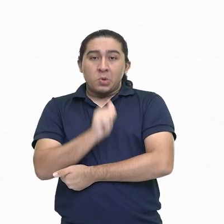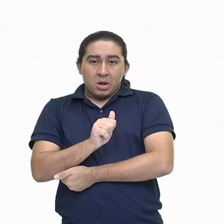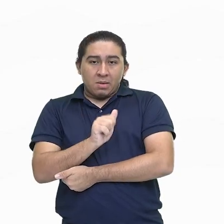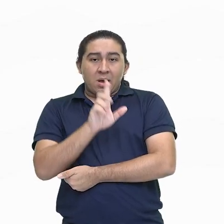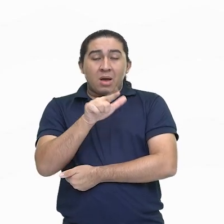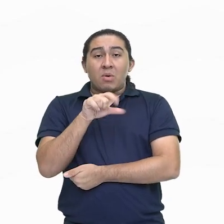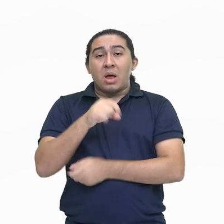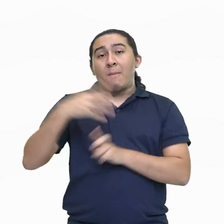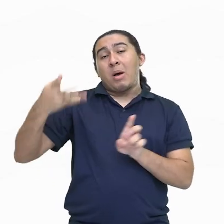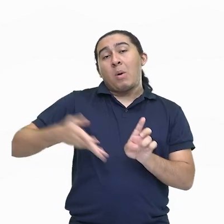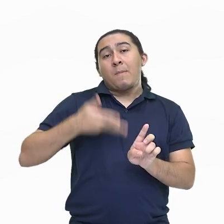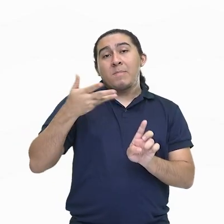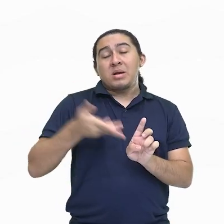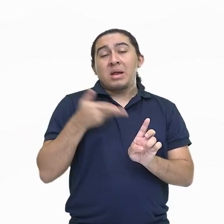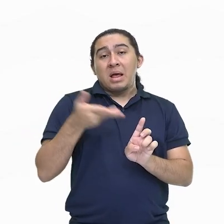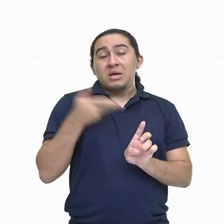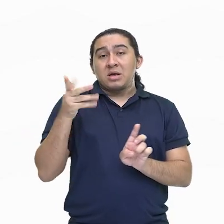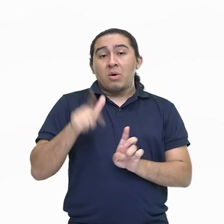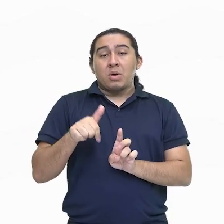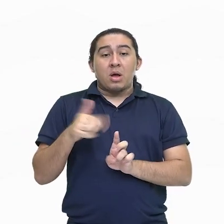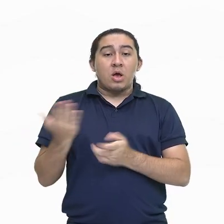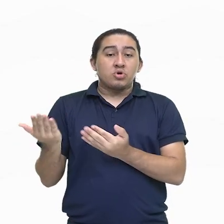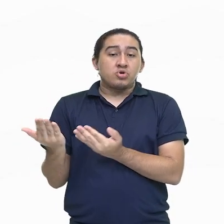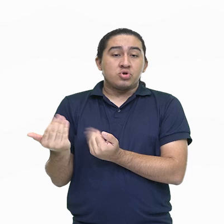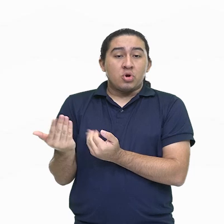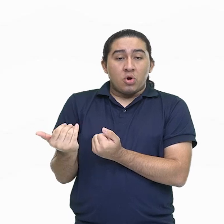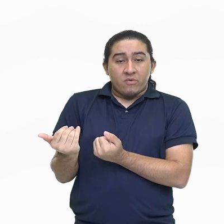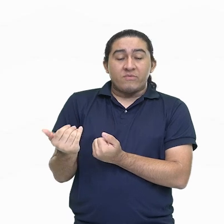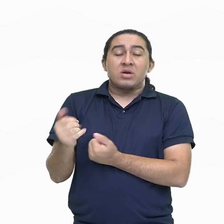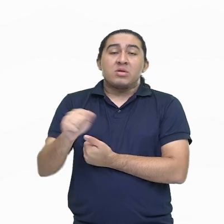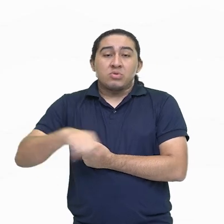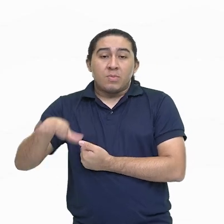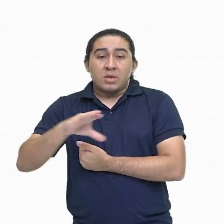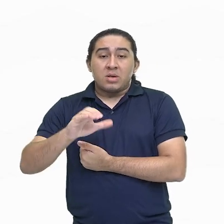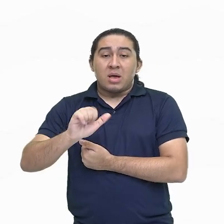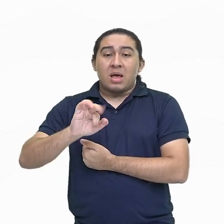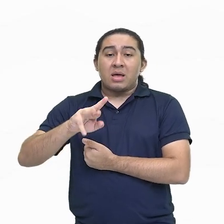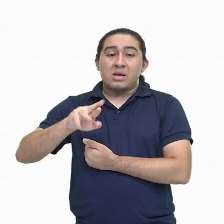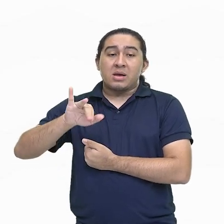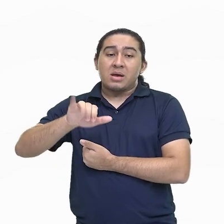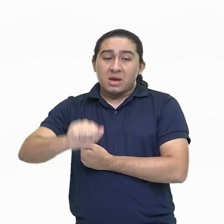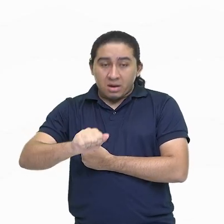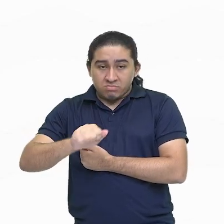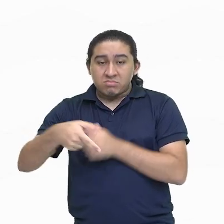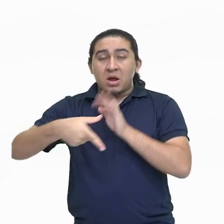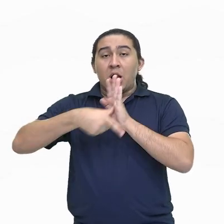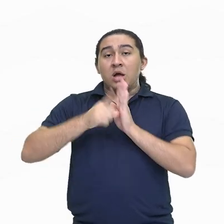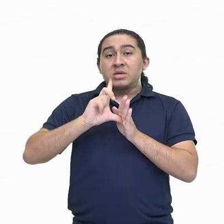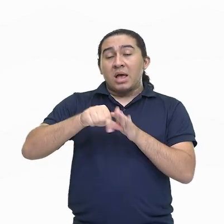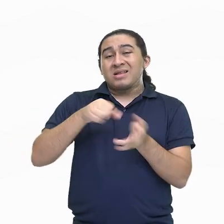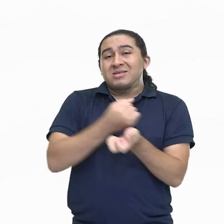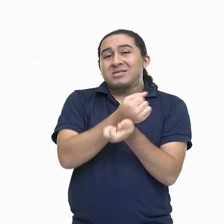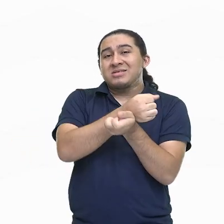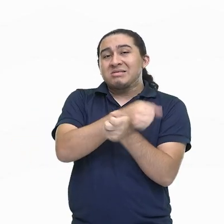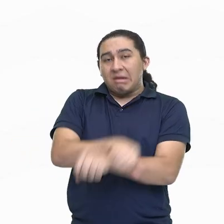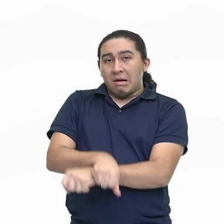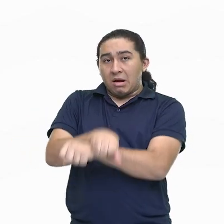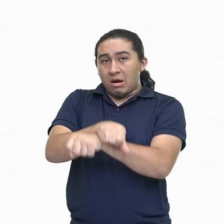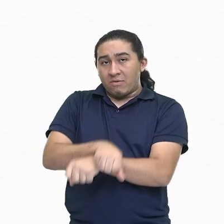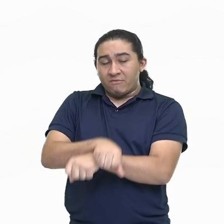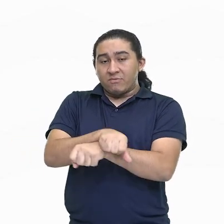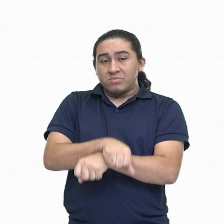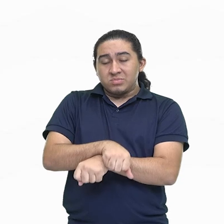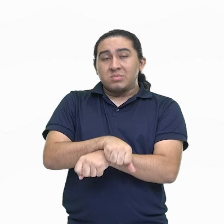região de Cária, na Grécia Asiática, que foram escravizadas como parte de um acordo feito com os persas.